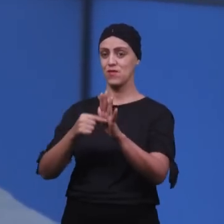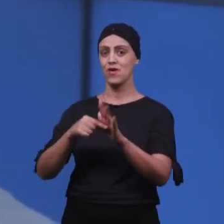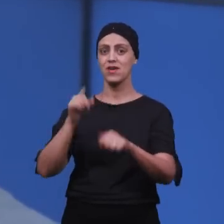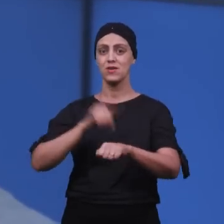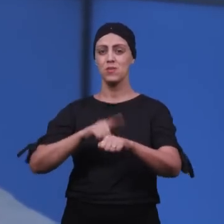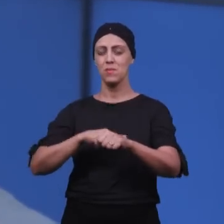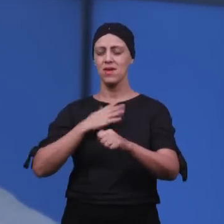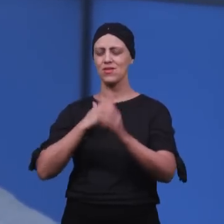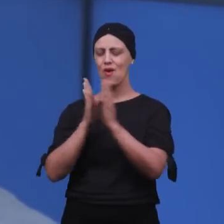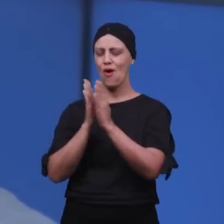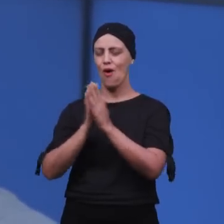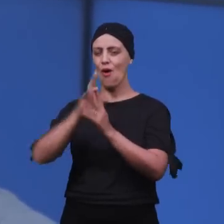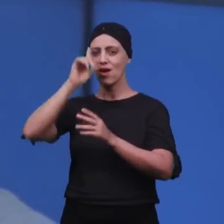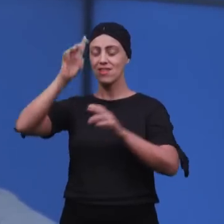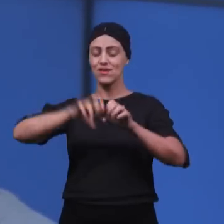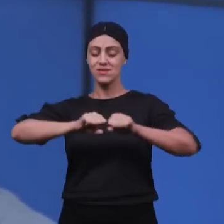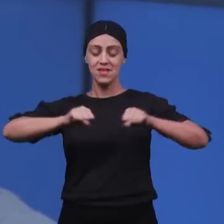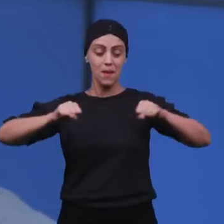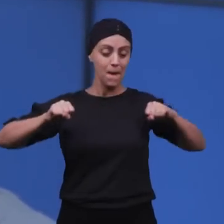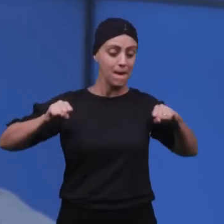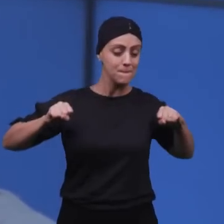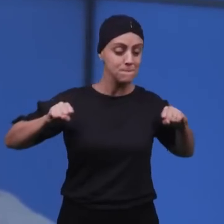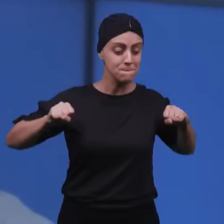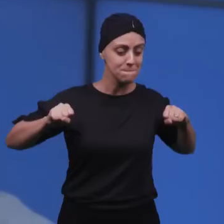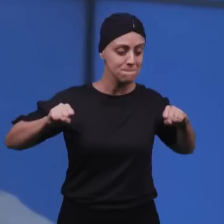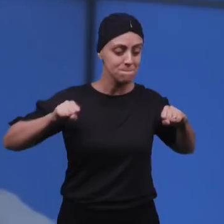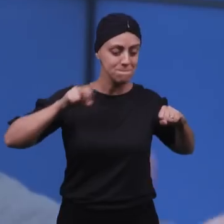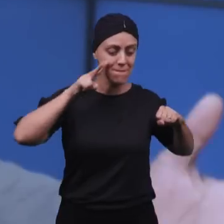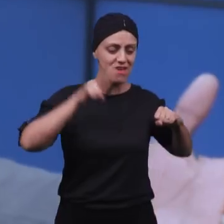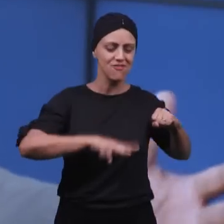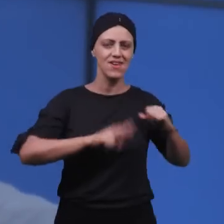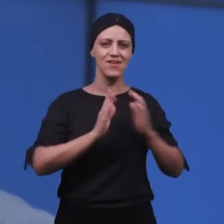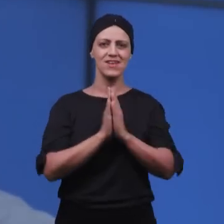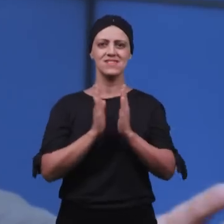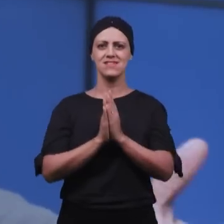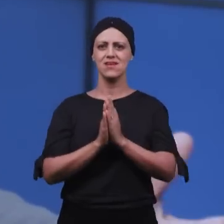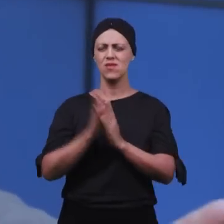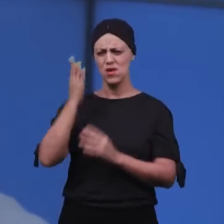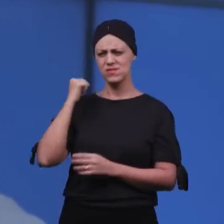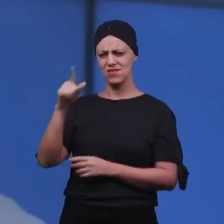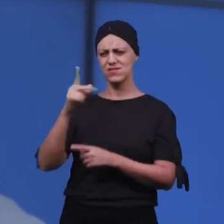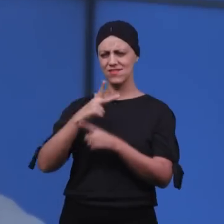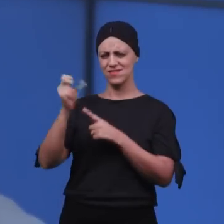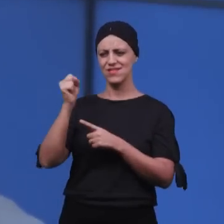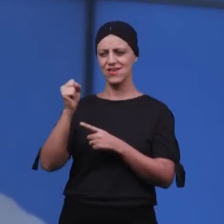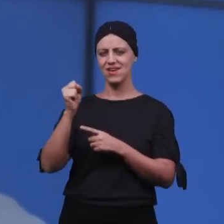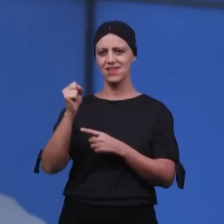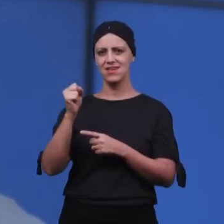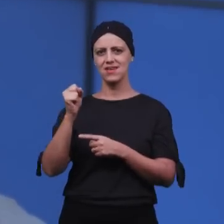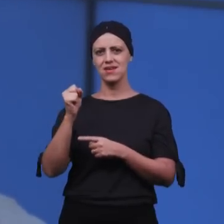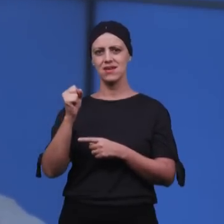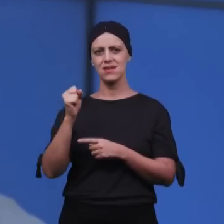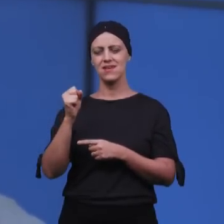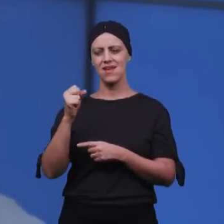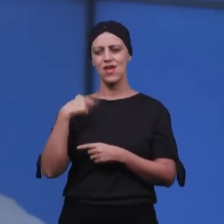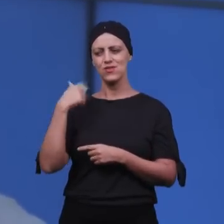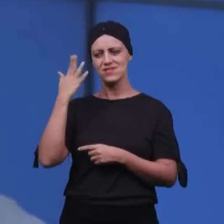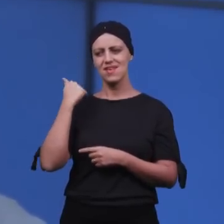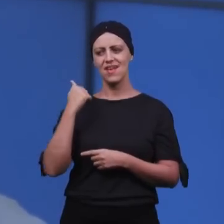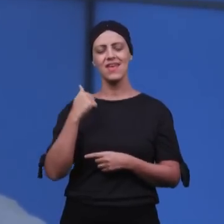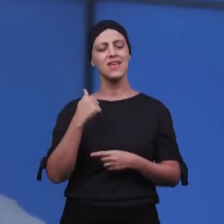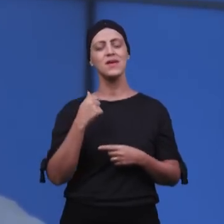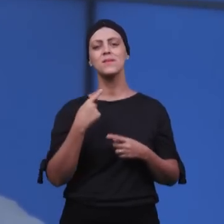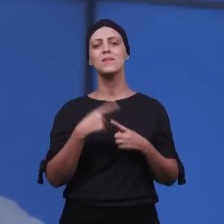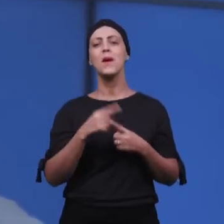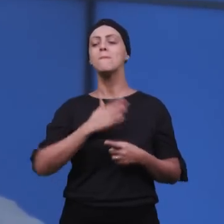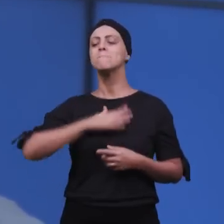nossas orações. Aleluia. Então, eu já sei que você foi vitorioso. Mas quem falou? Eu falei, a minha fé me